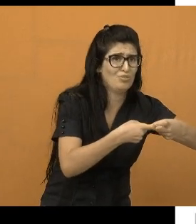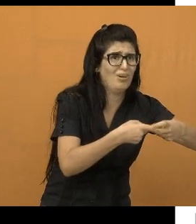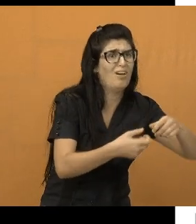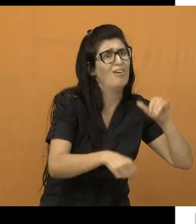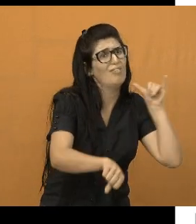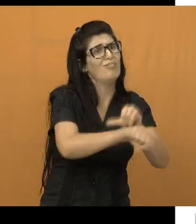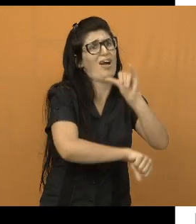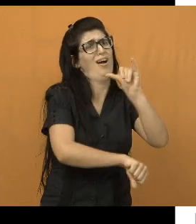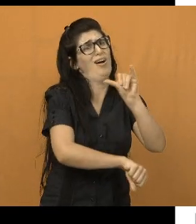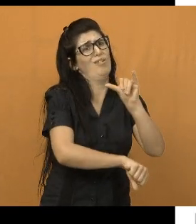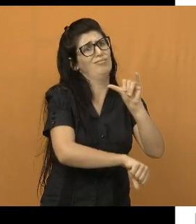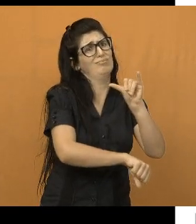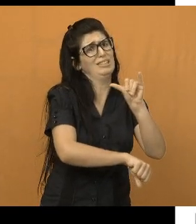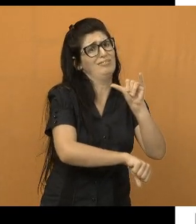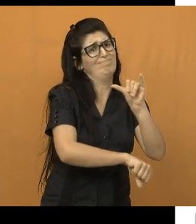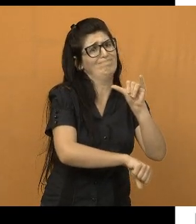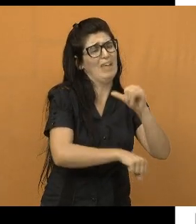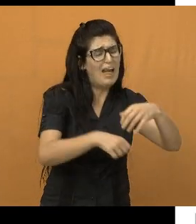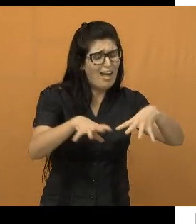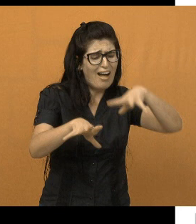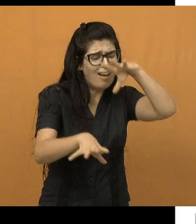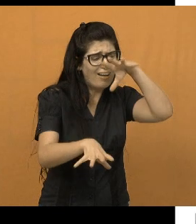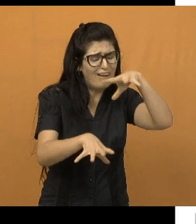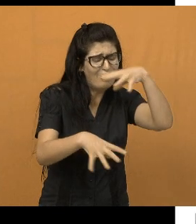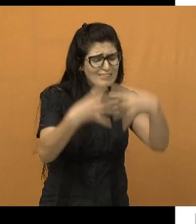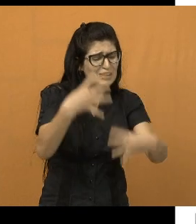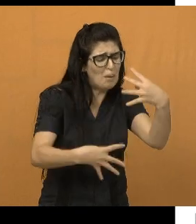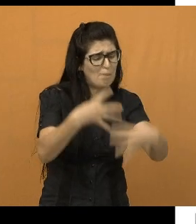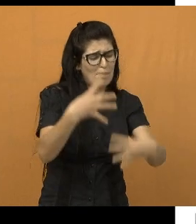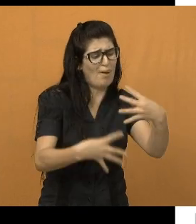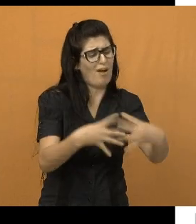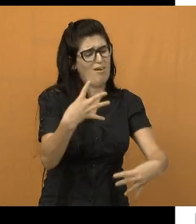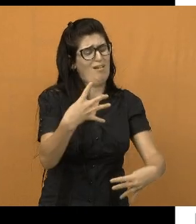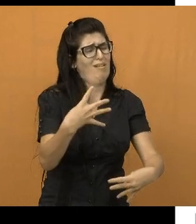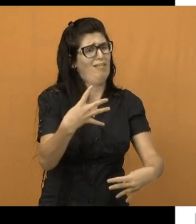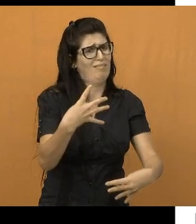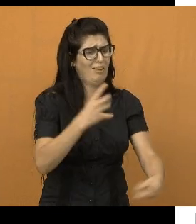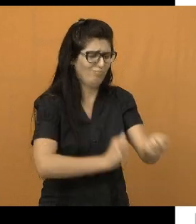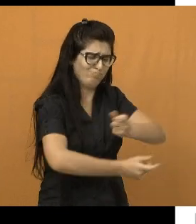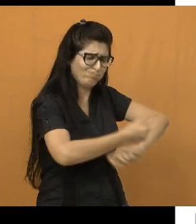o andamento e o gasto do recurso público.